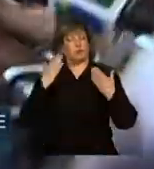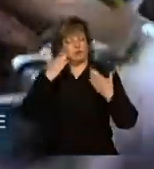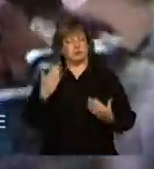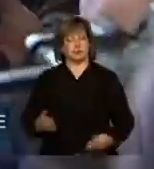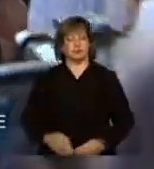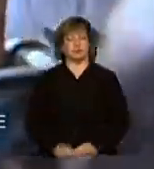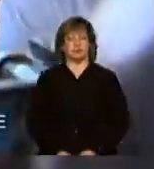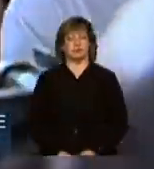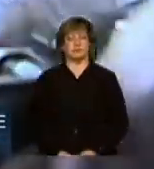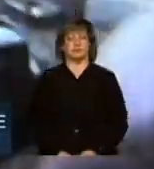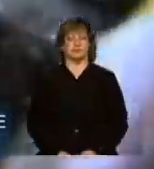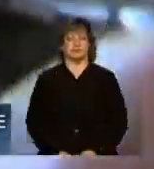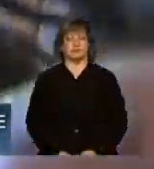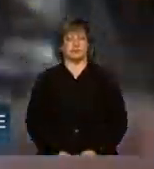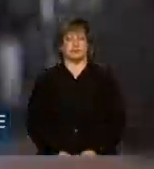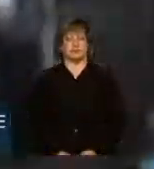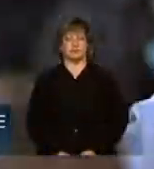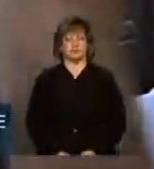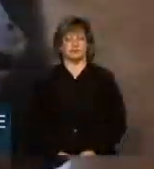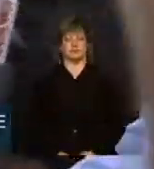Muito